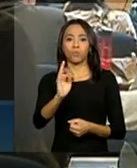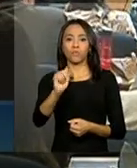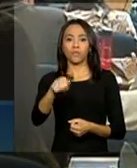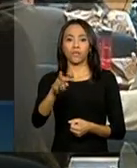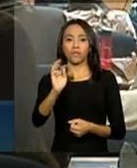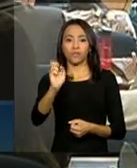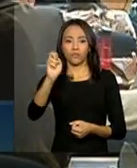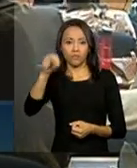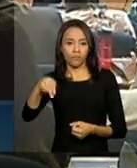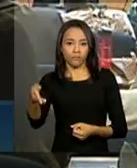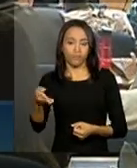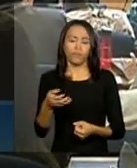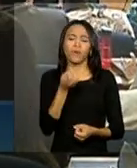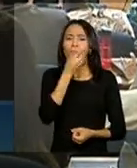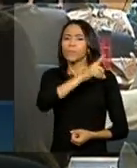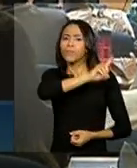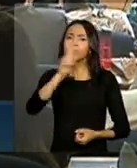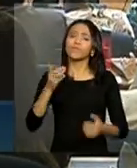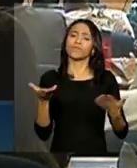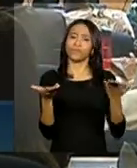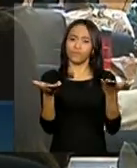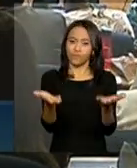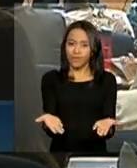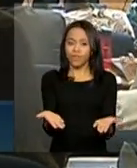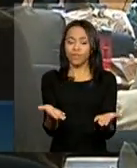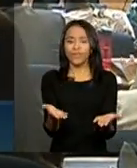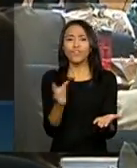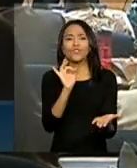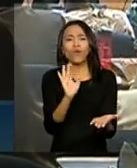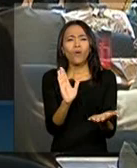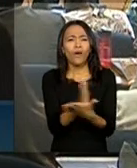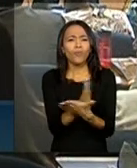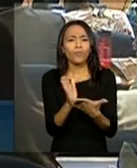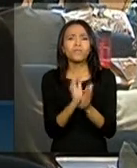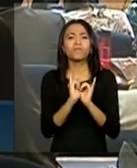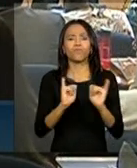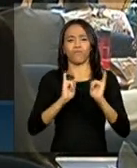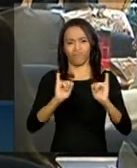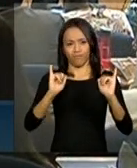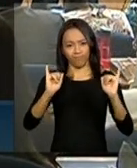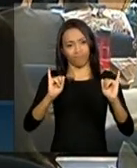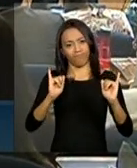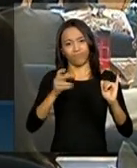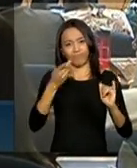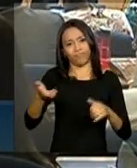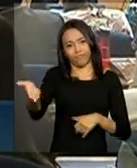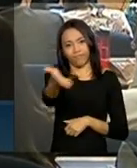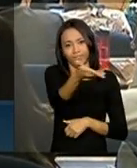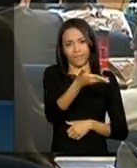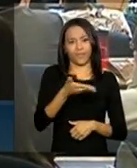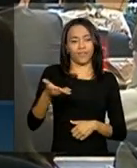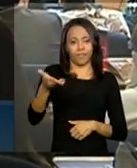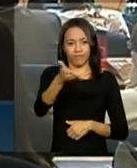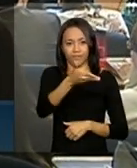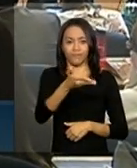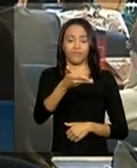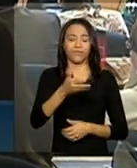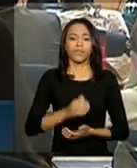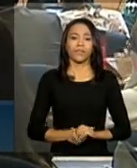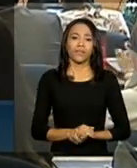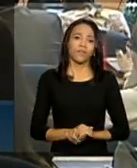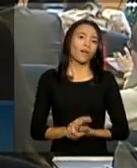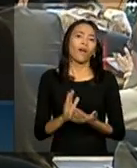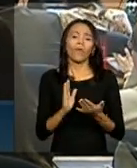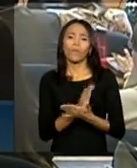Dom Bom dia só quero dar algumas informações eh adicionais alguns Alguns